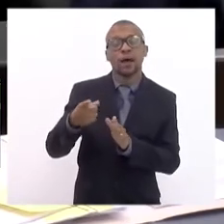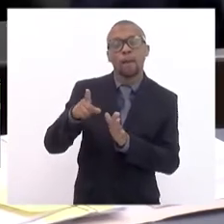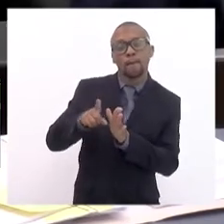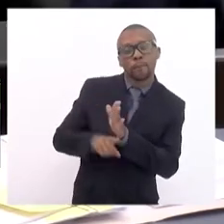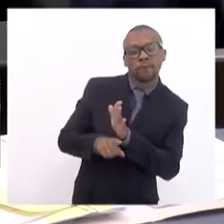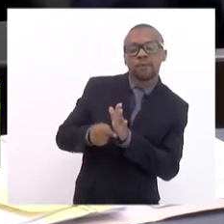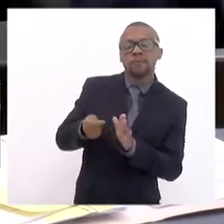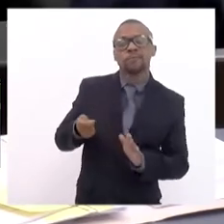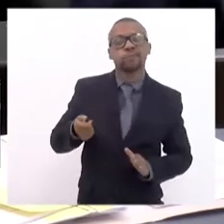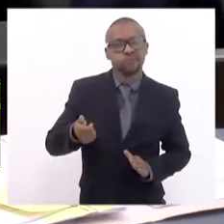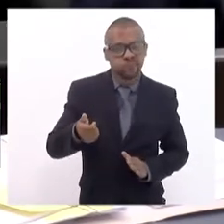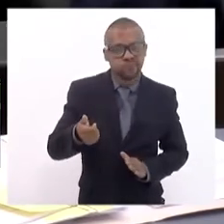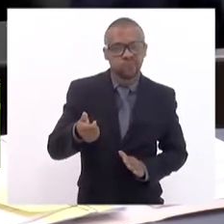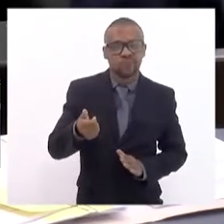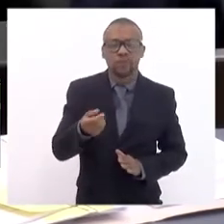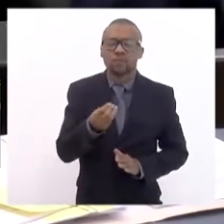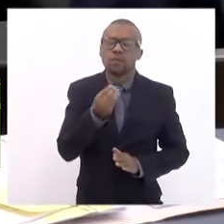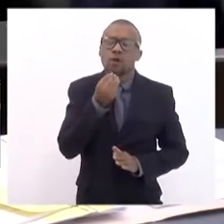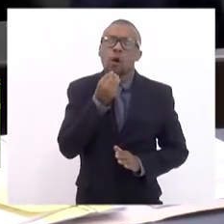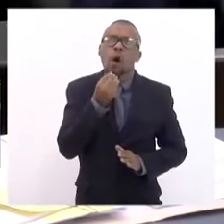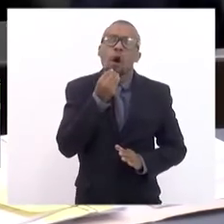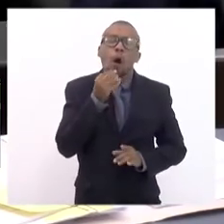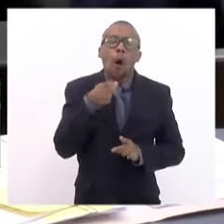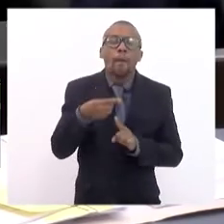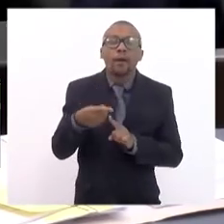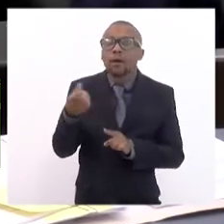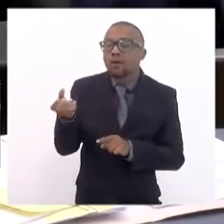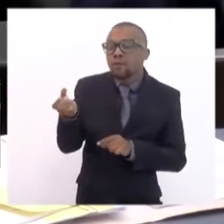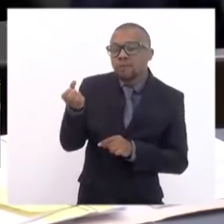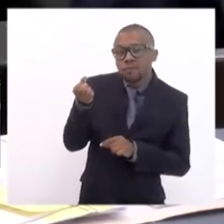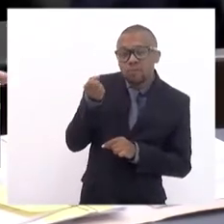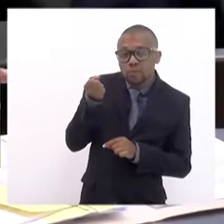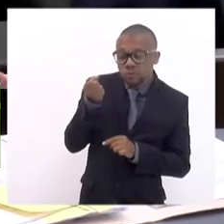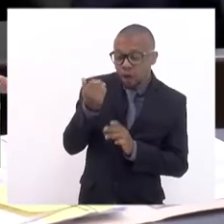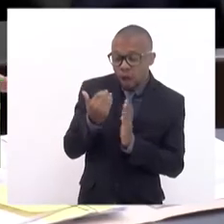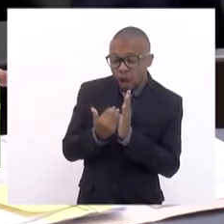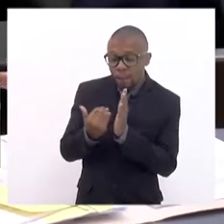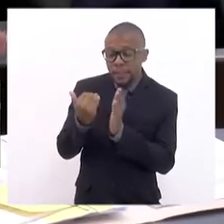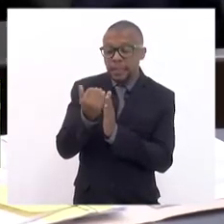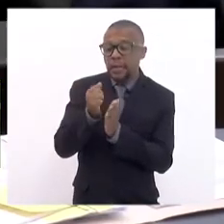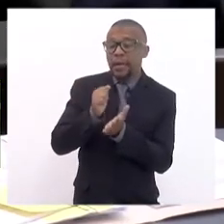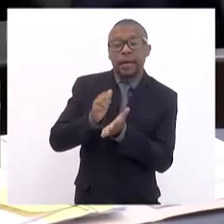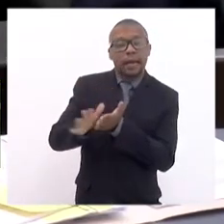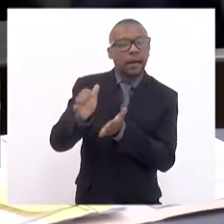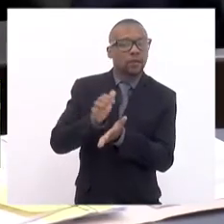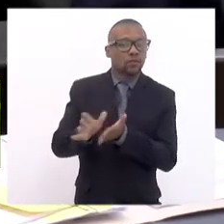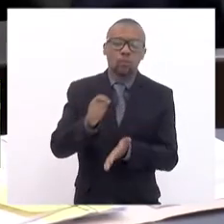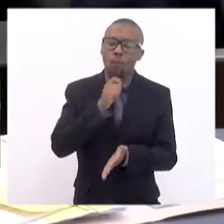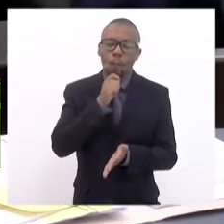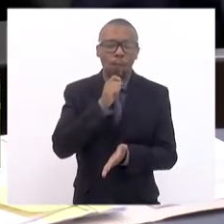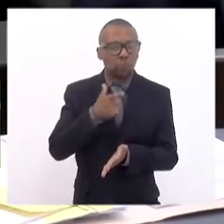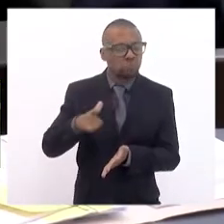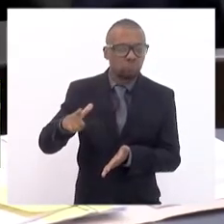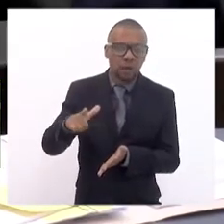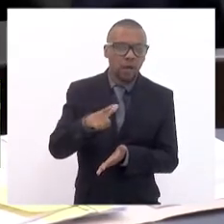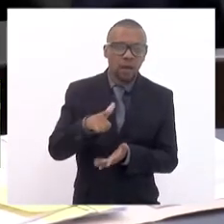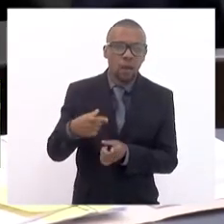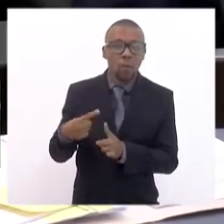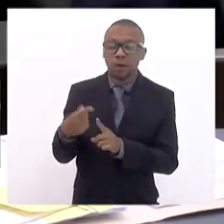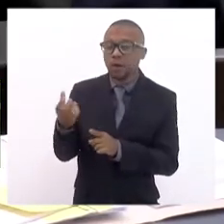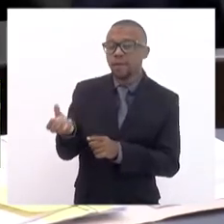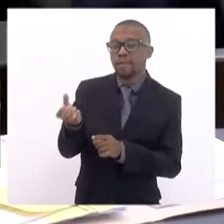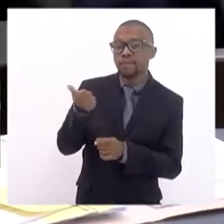meio óbvia. Né? Porque o fundo em si não aumenta a despesa. Né? Por quê? Porque o fundo